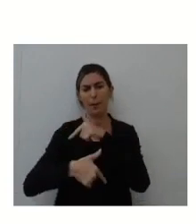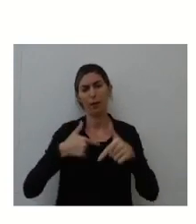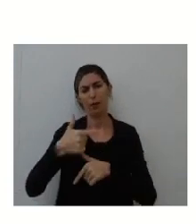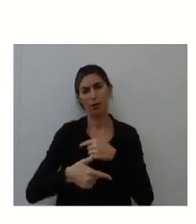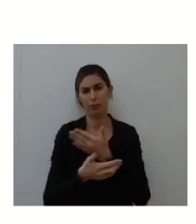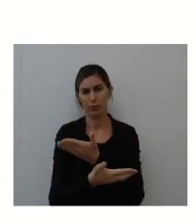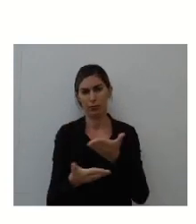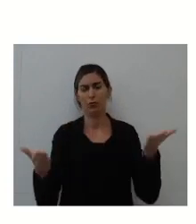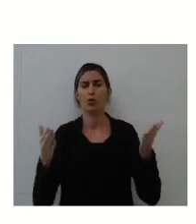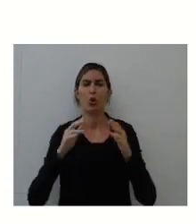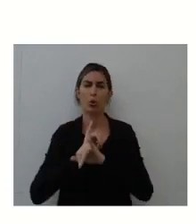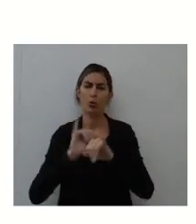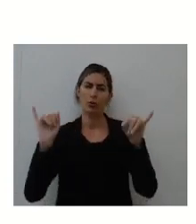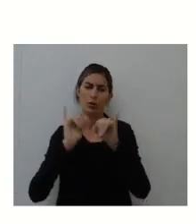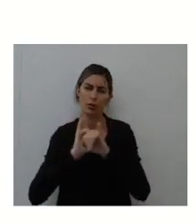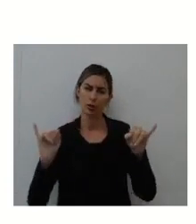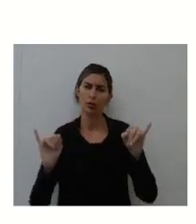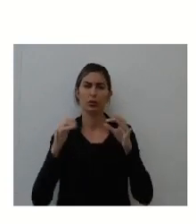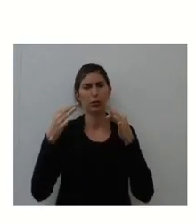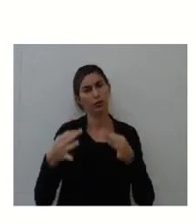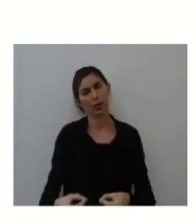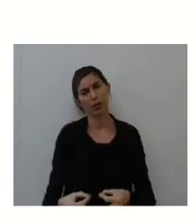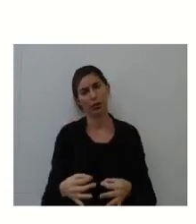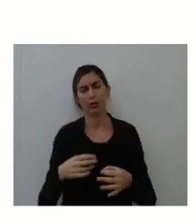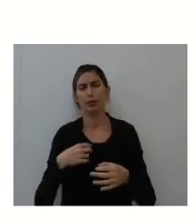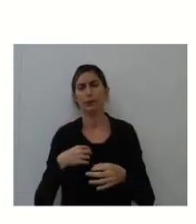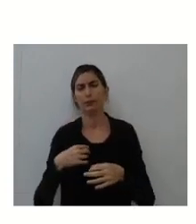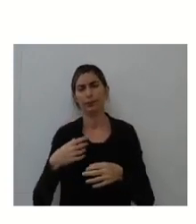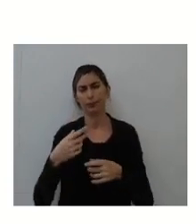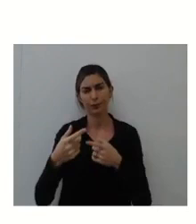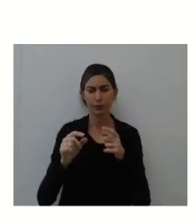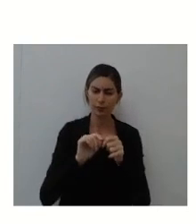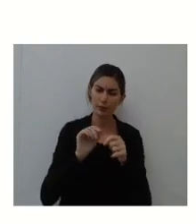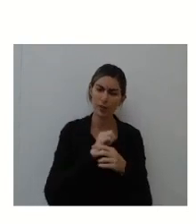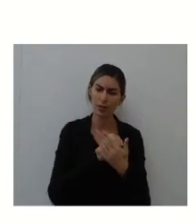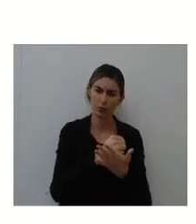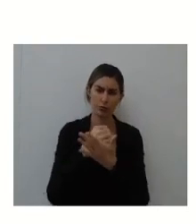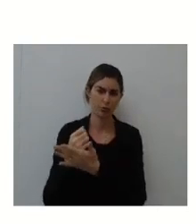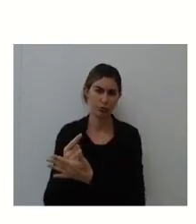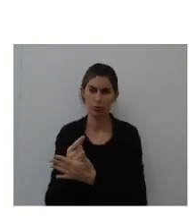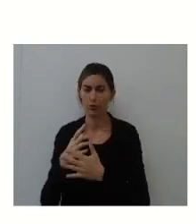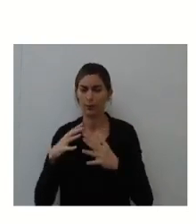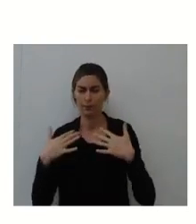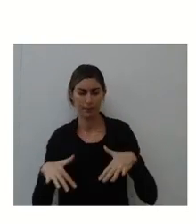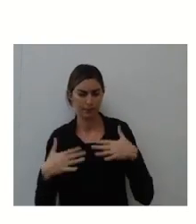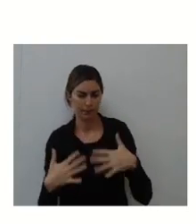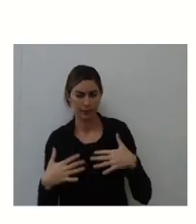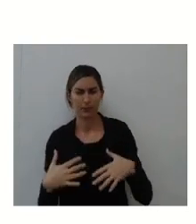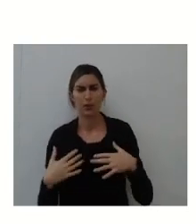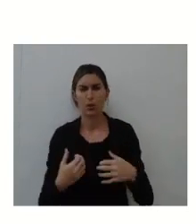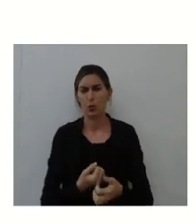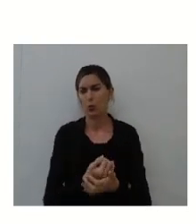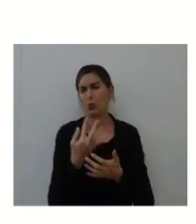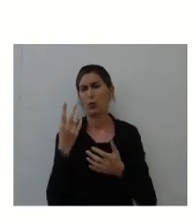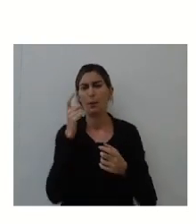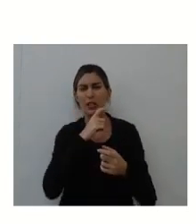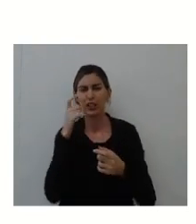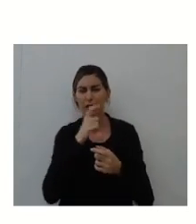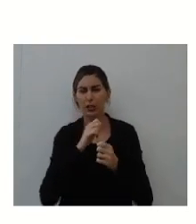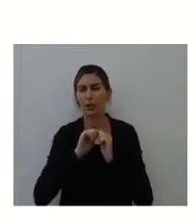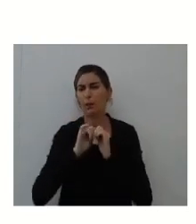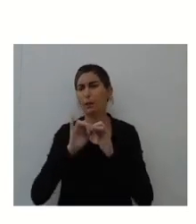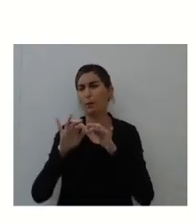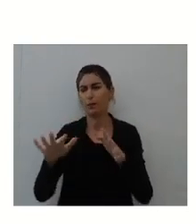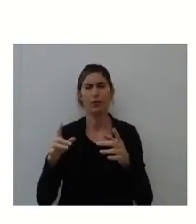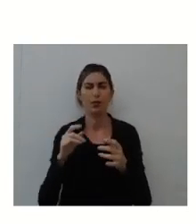serviços. Seja a notícia correta e apurada, que lhe ajuda a não entrar em desespero com o número de fake news circulando